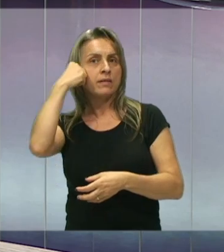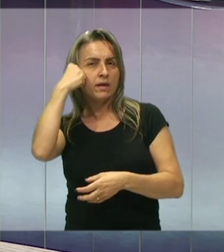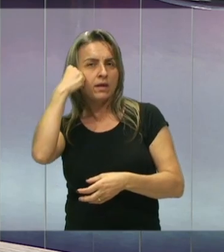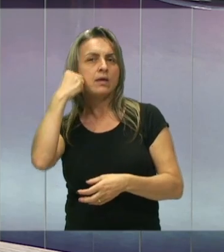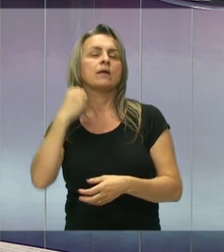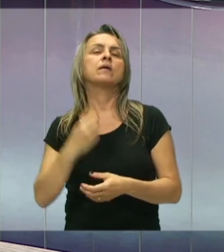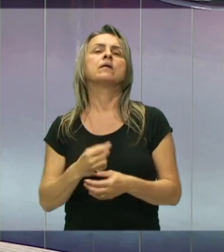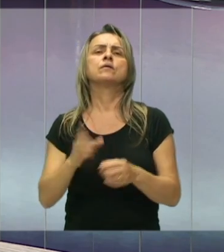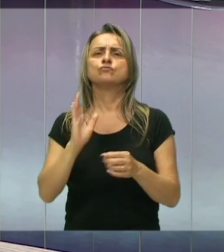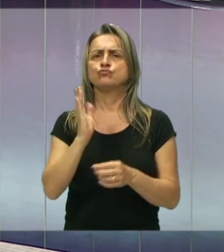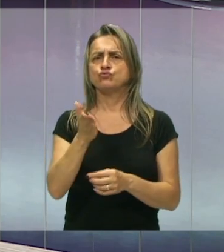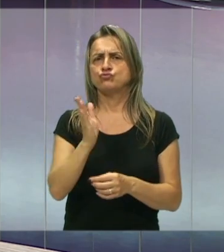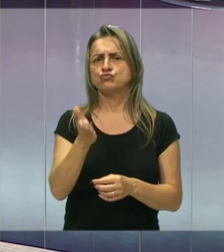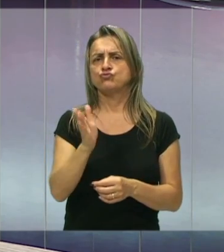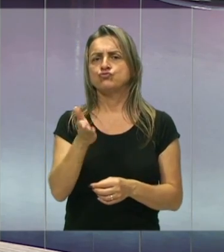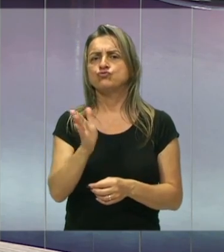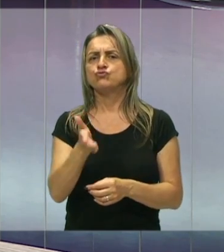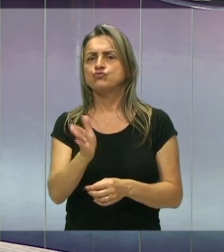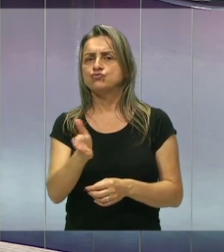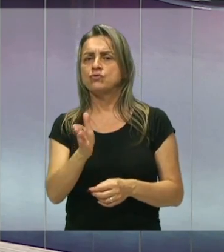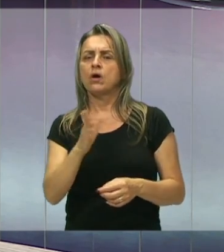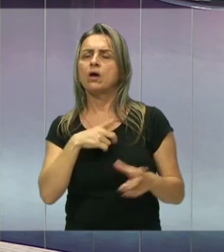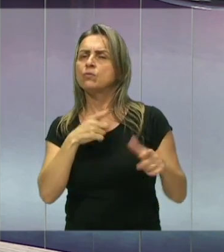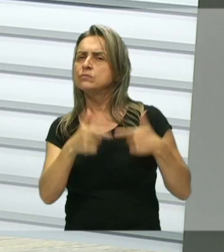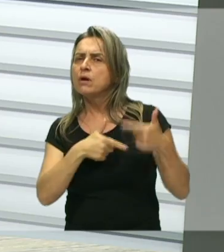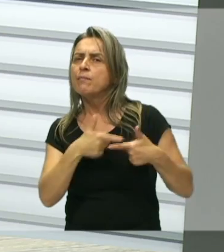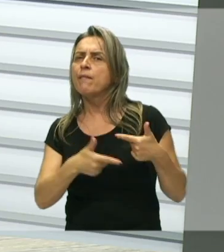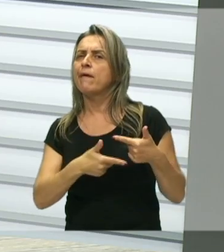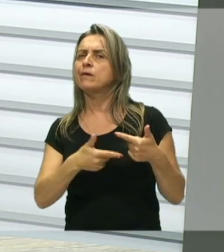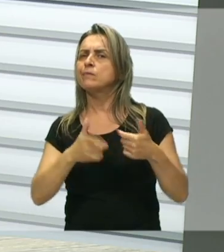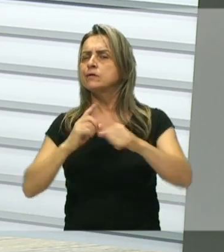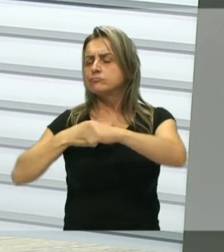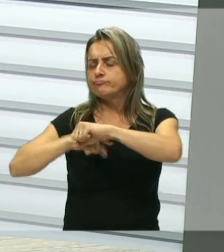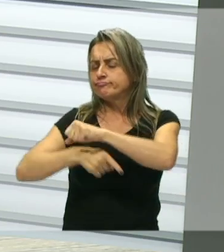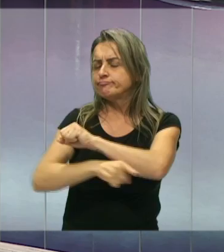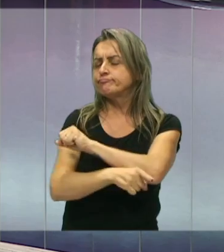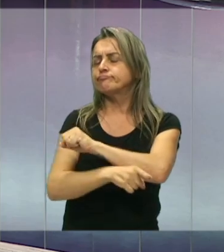está bem mais, é um trabalho que já está mais coeso, né? Certo.